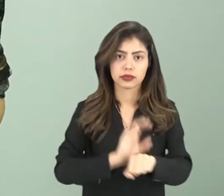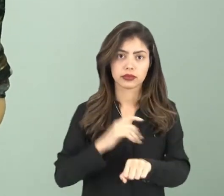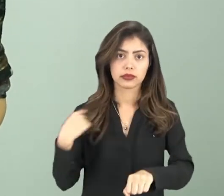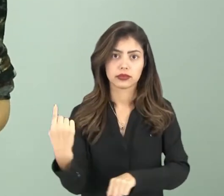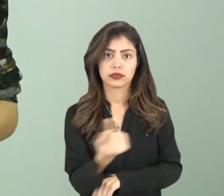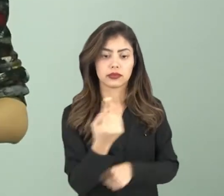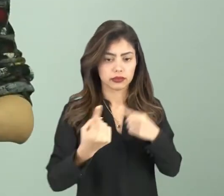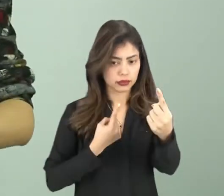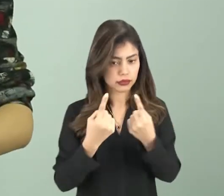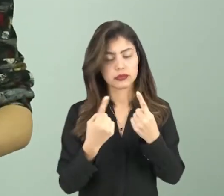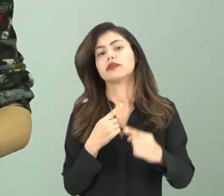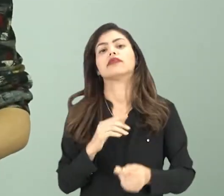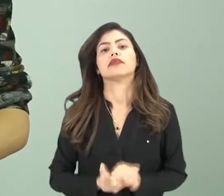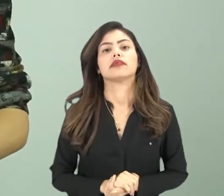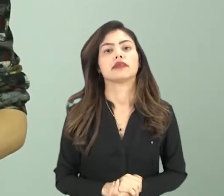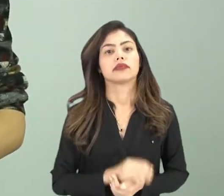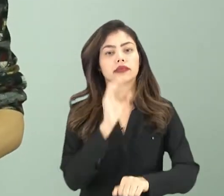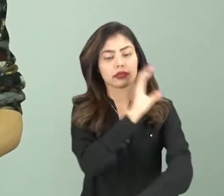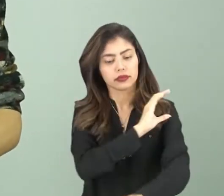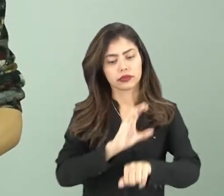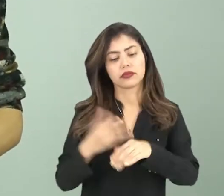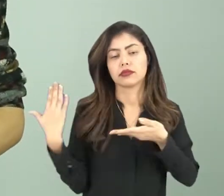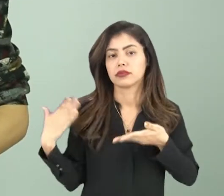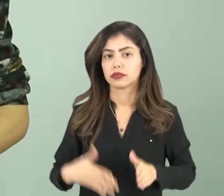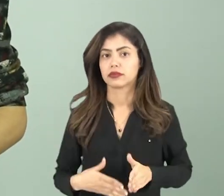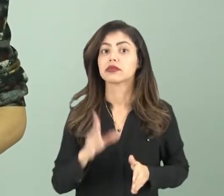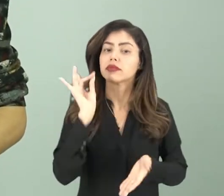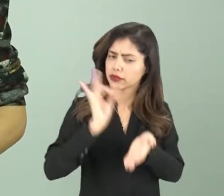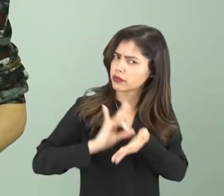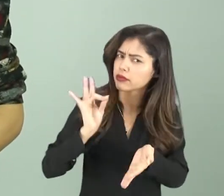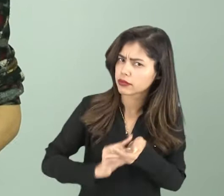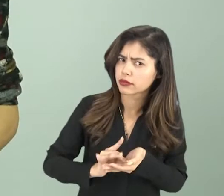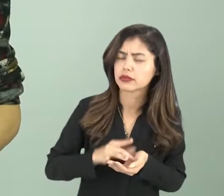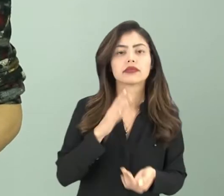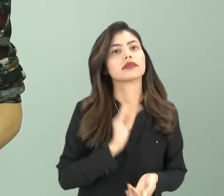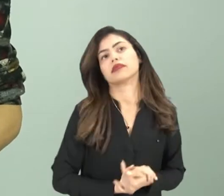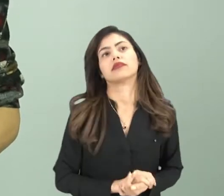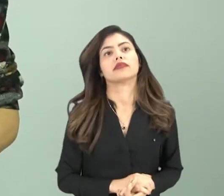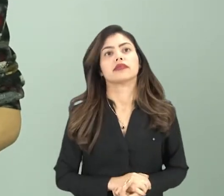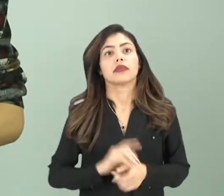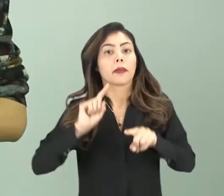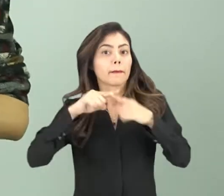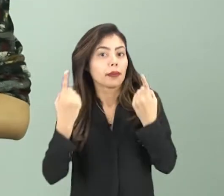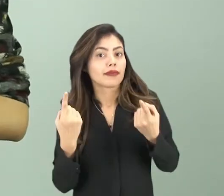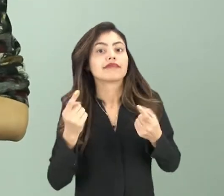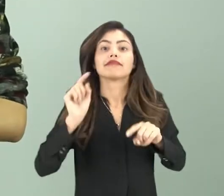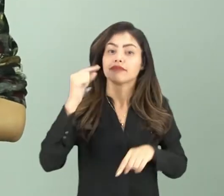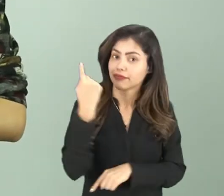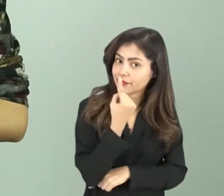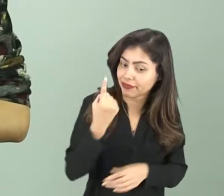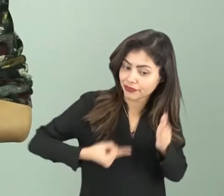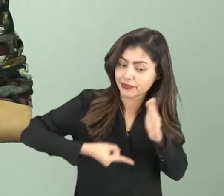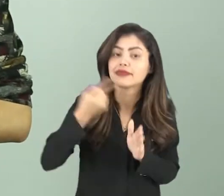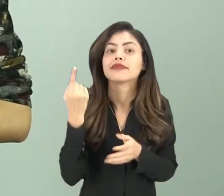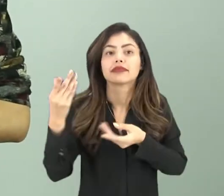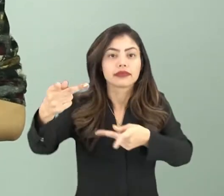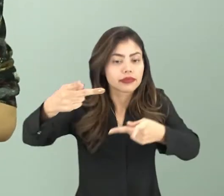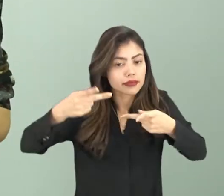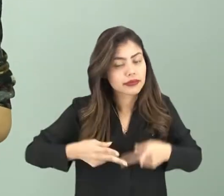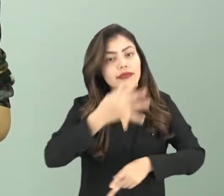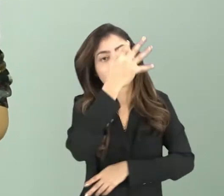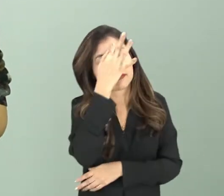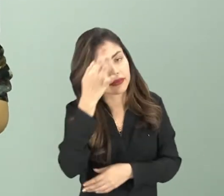relacionamos. Da cultura que nós nascemos, não é verdade? Olha que complexo. Mais uma vez a gente pode convidar o professor de